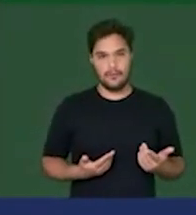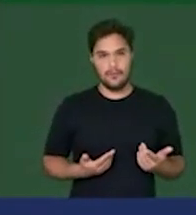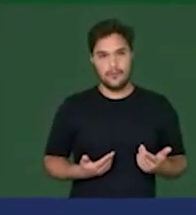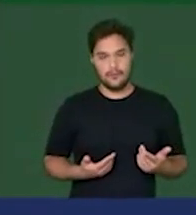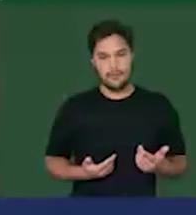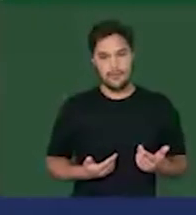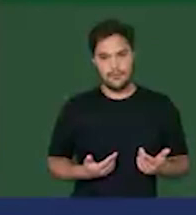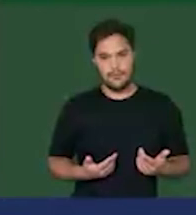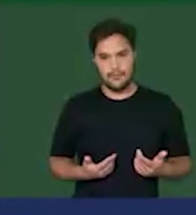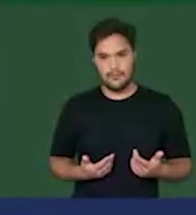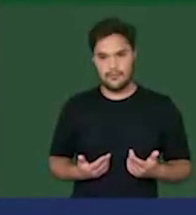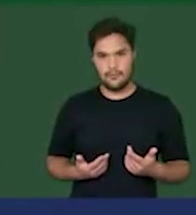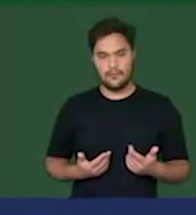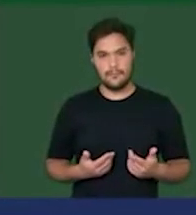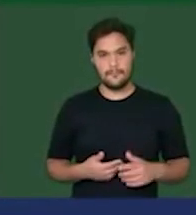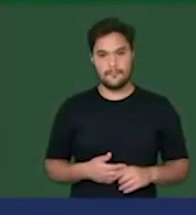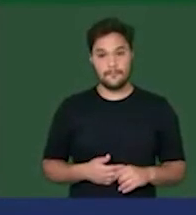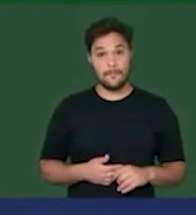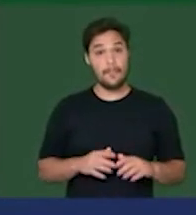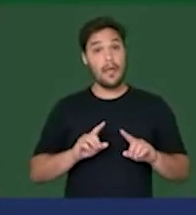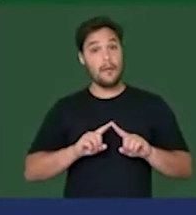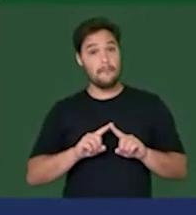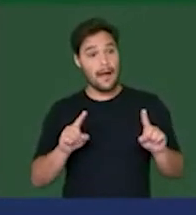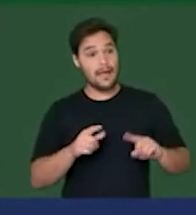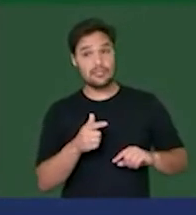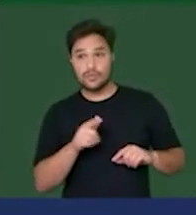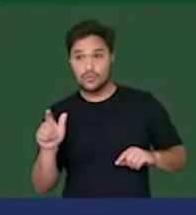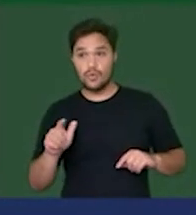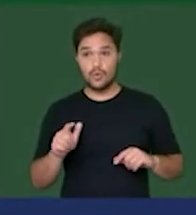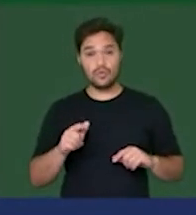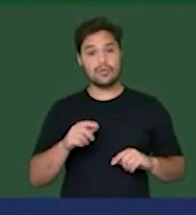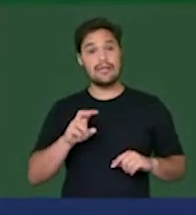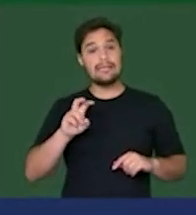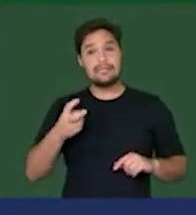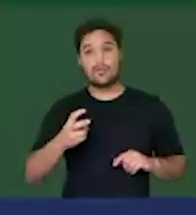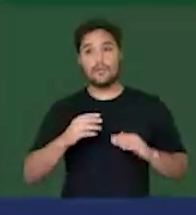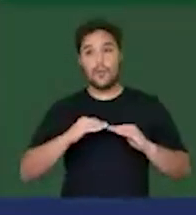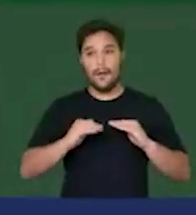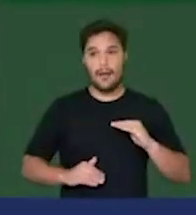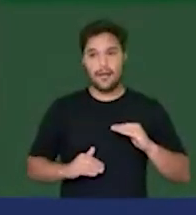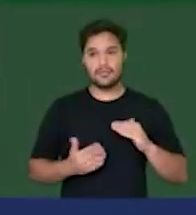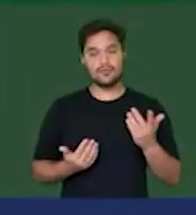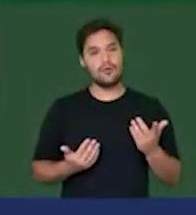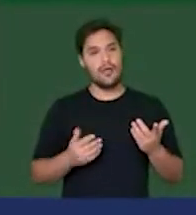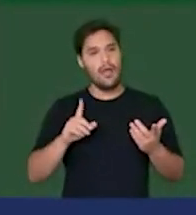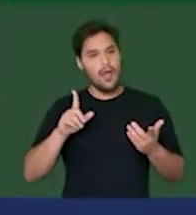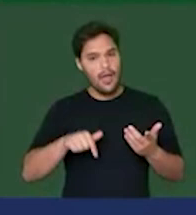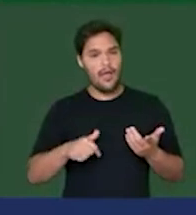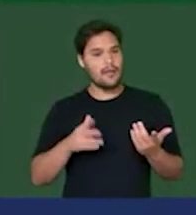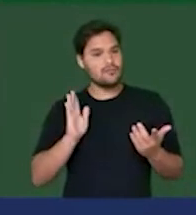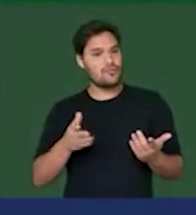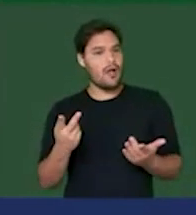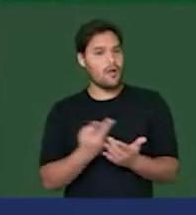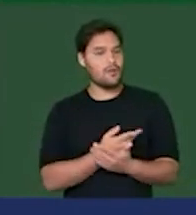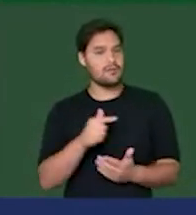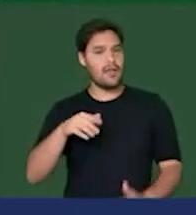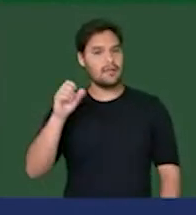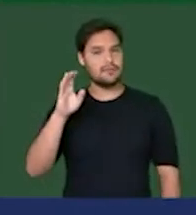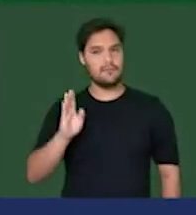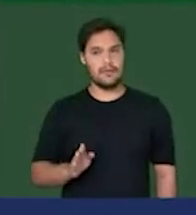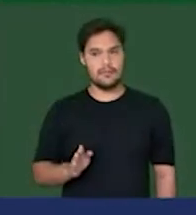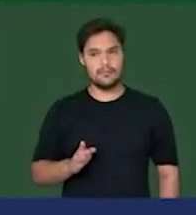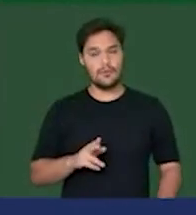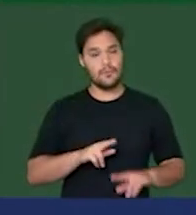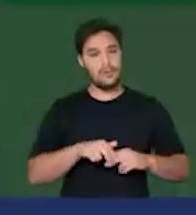Não há que se presumir hipossuficiência nesse caso. Agora, nos outros casos, não tem nenhum absurdo. É o que já acontece todos os dias nesse país e o que